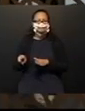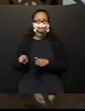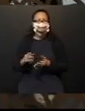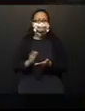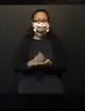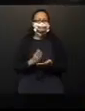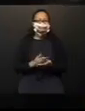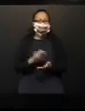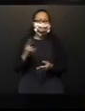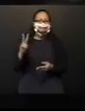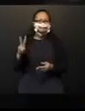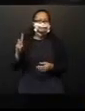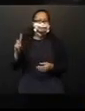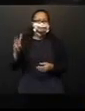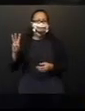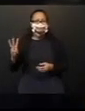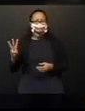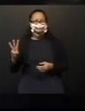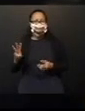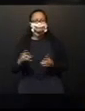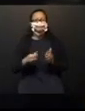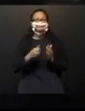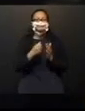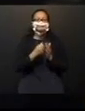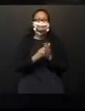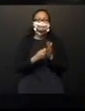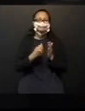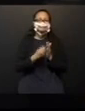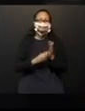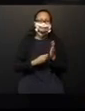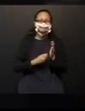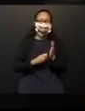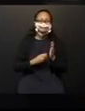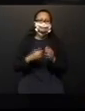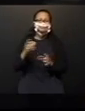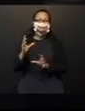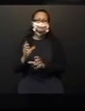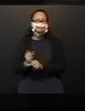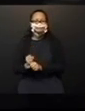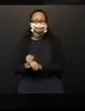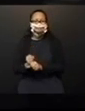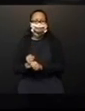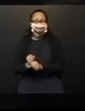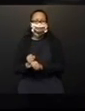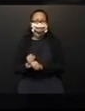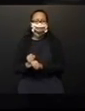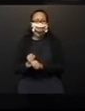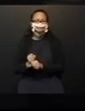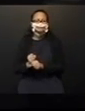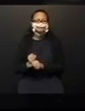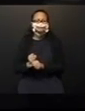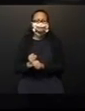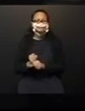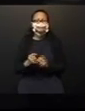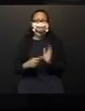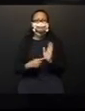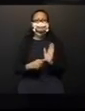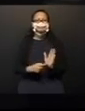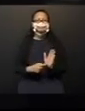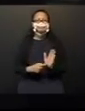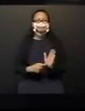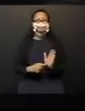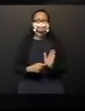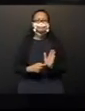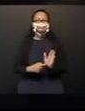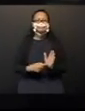Página 213, o algoritmo da adição. Essa página está falando para a gente que no módulo 3